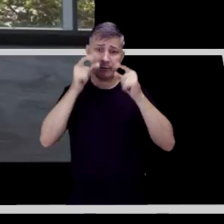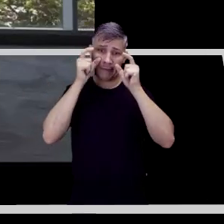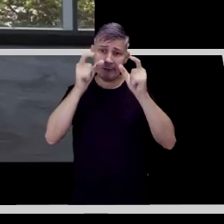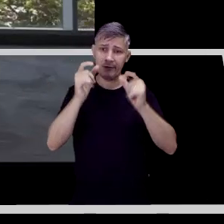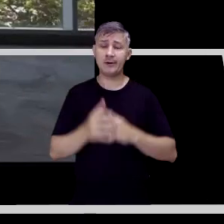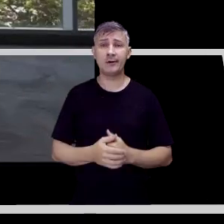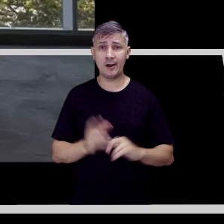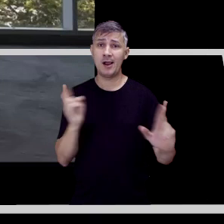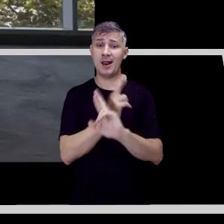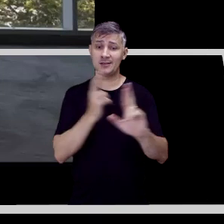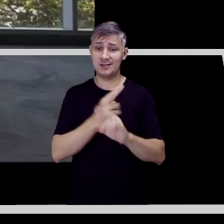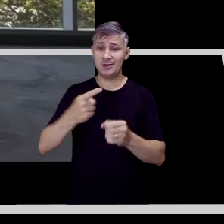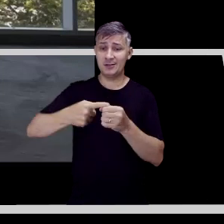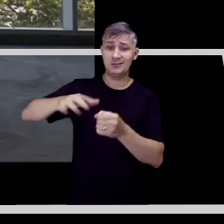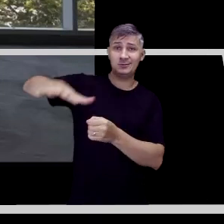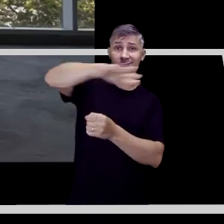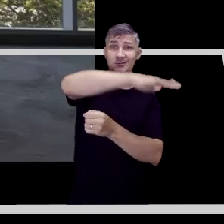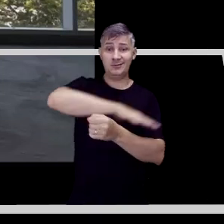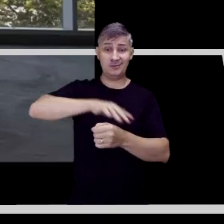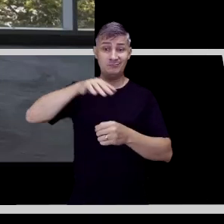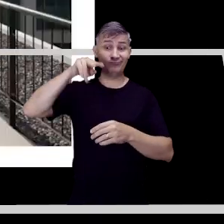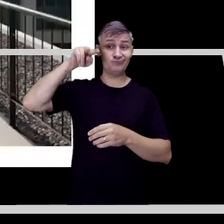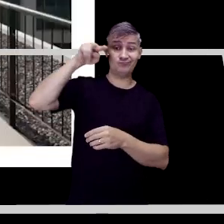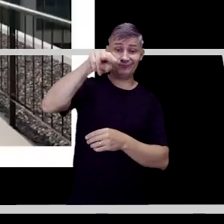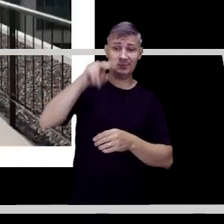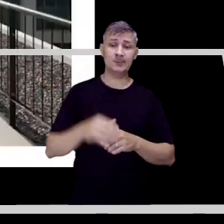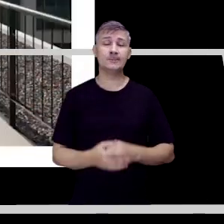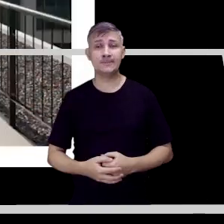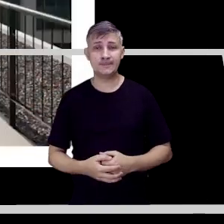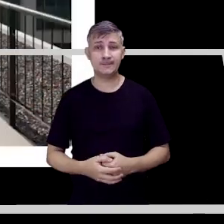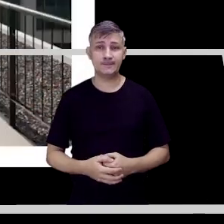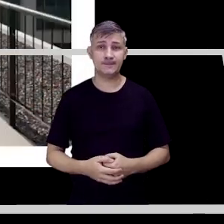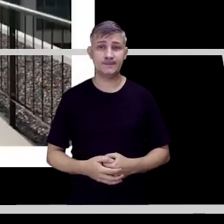interessante de ver. A relação que tem com a cidade, que é muito intensa,